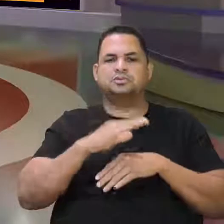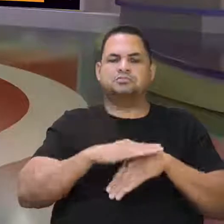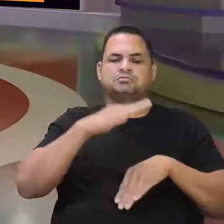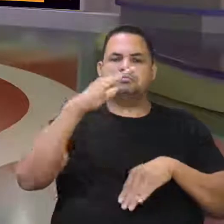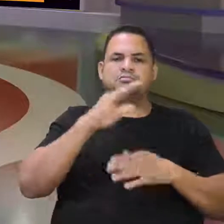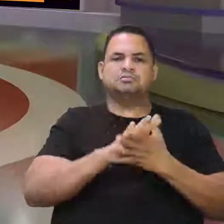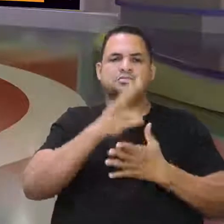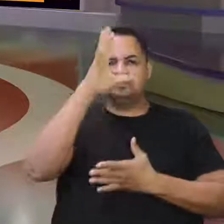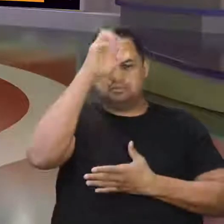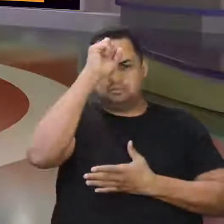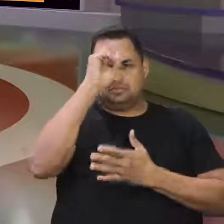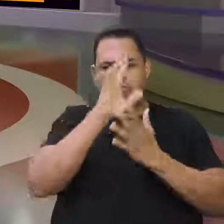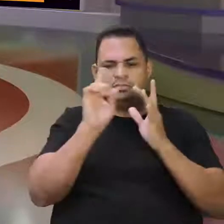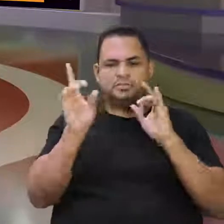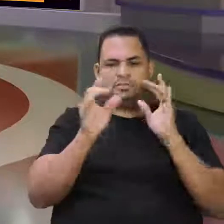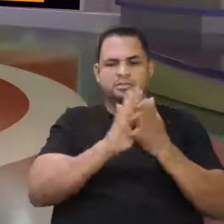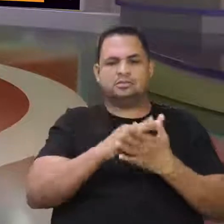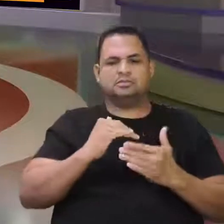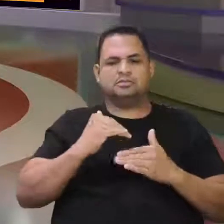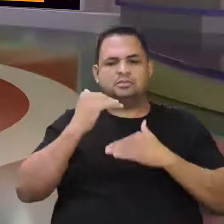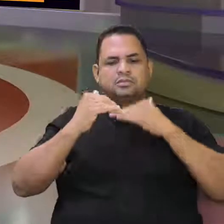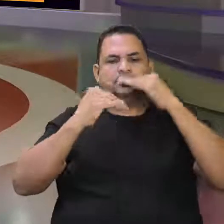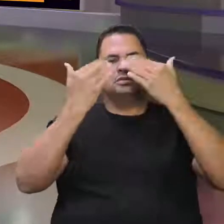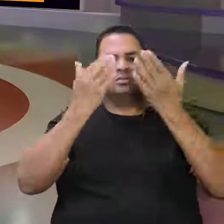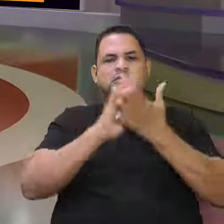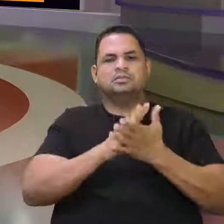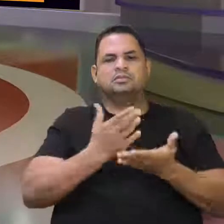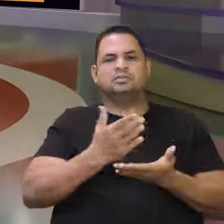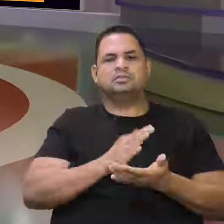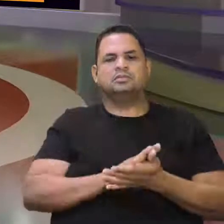também. Vocês vão aprender cada dia mais